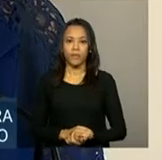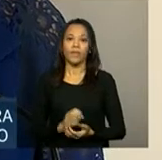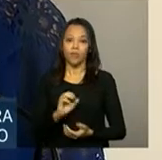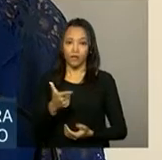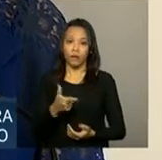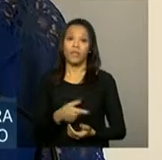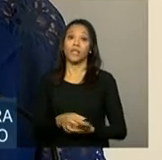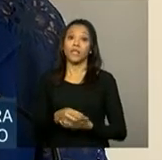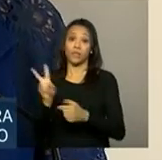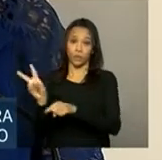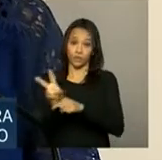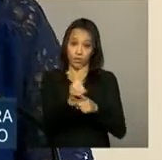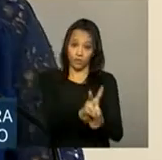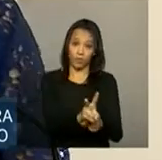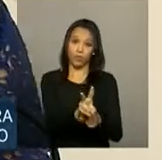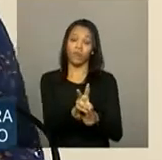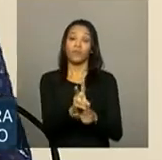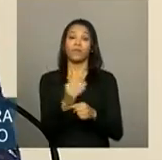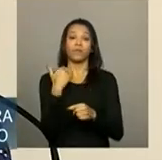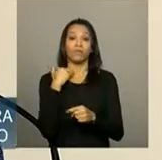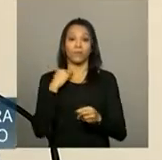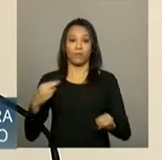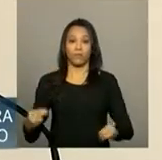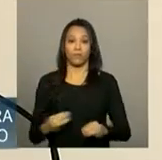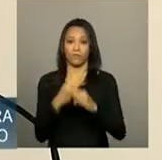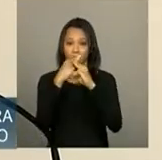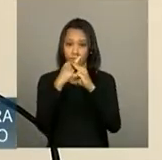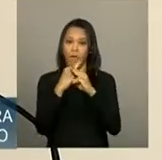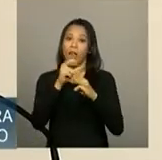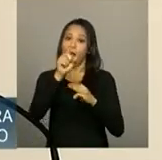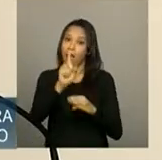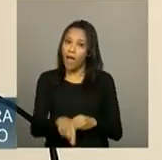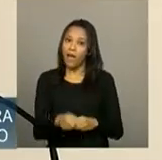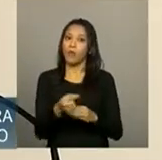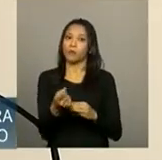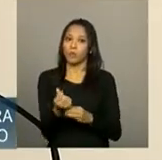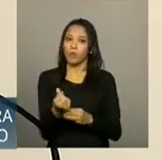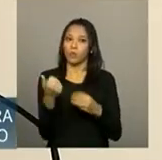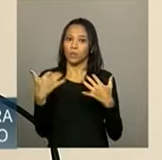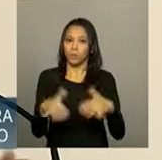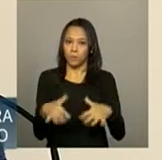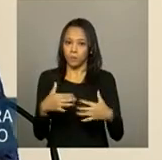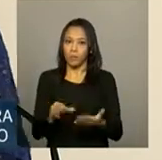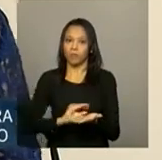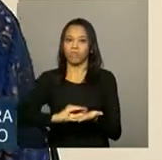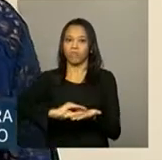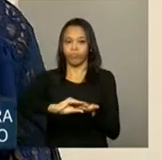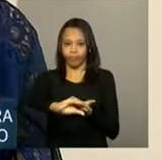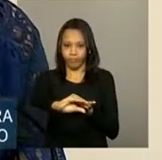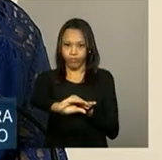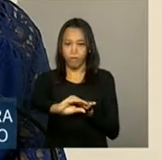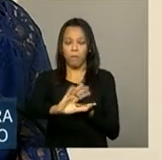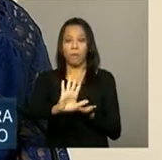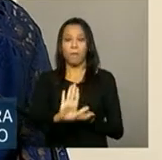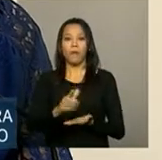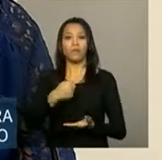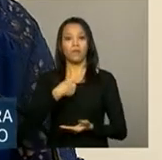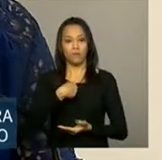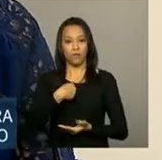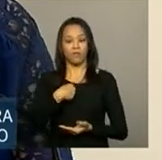o financiamento da Caixa é um financiamento bem expressivo mas eu